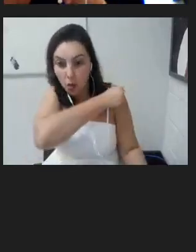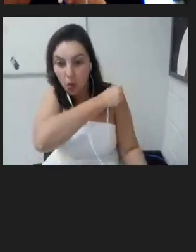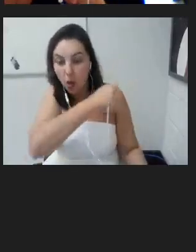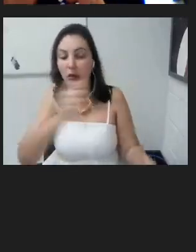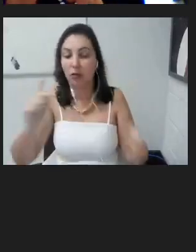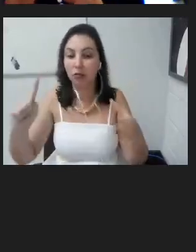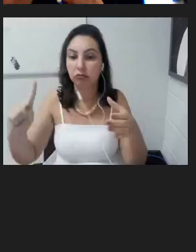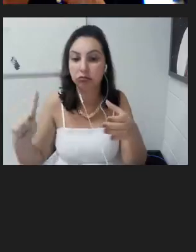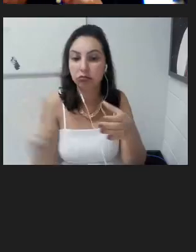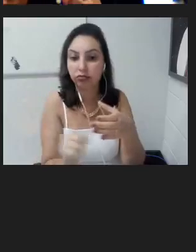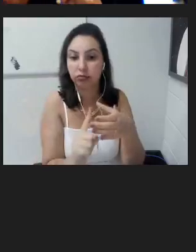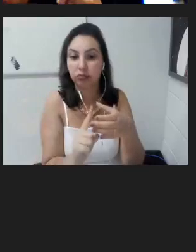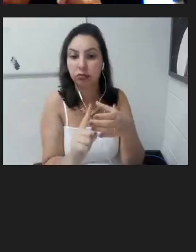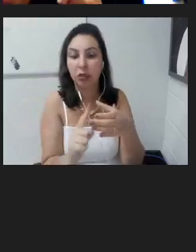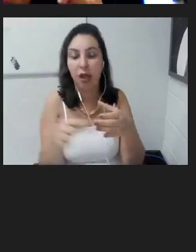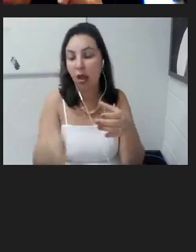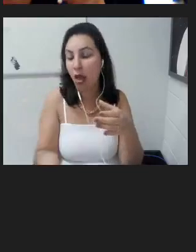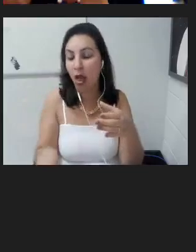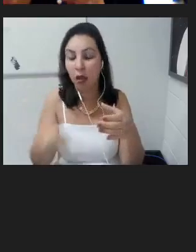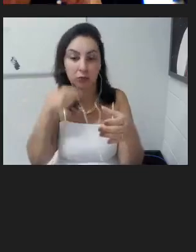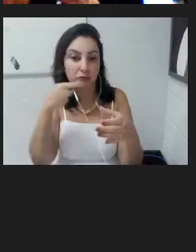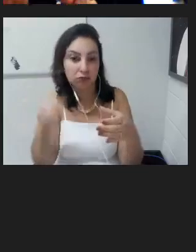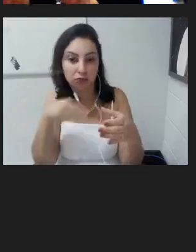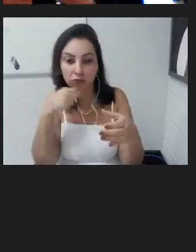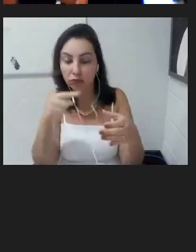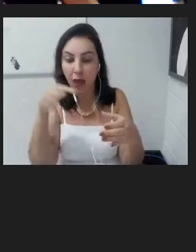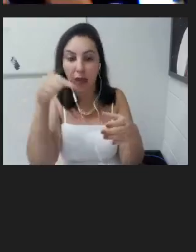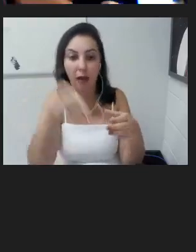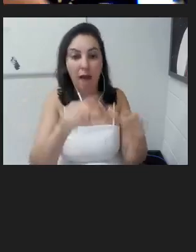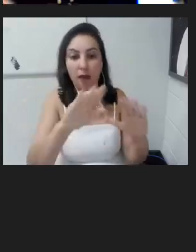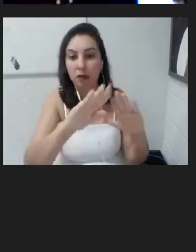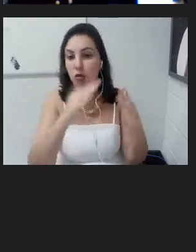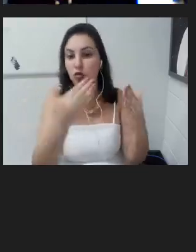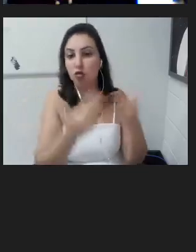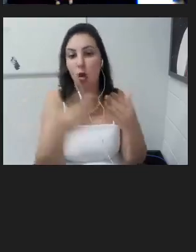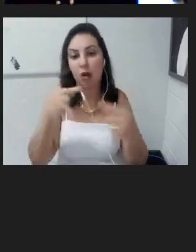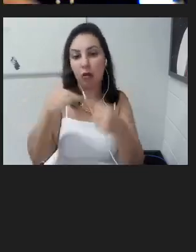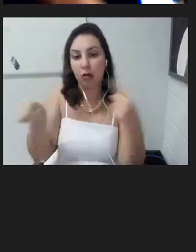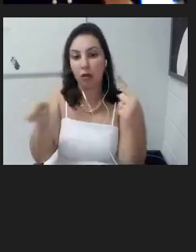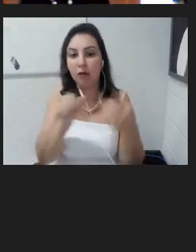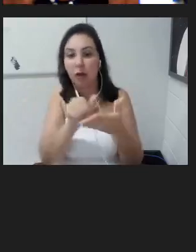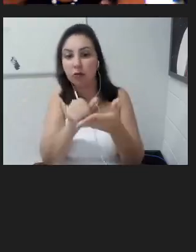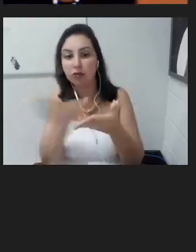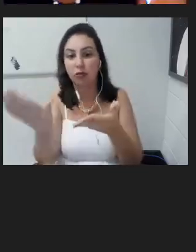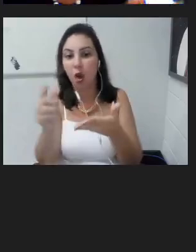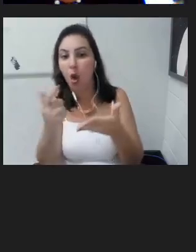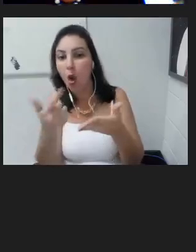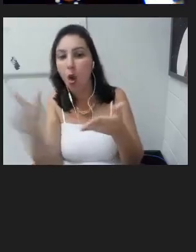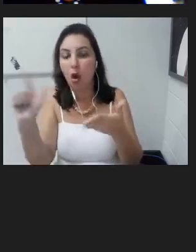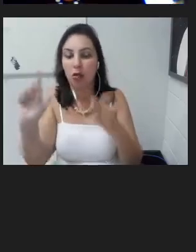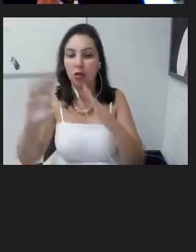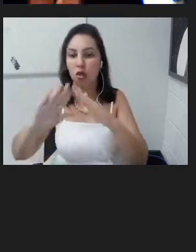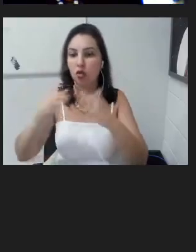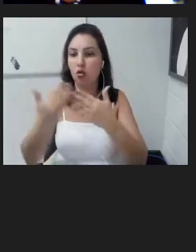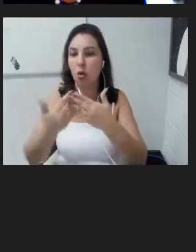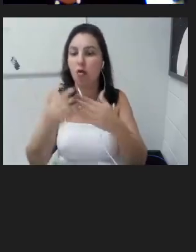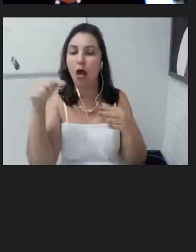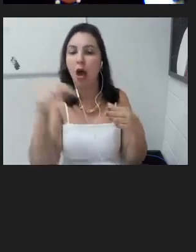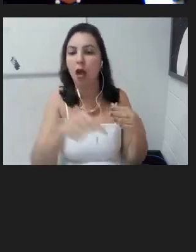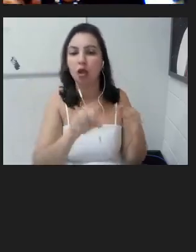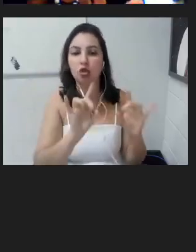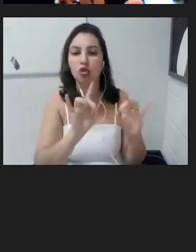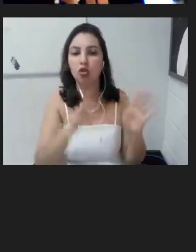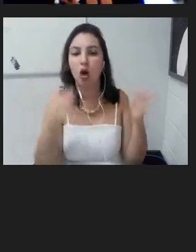não têm condições de frequentar essa escola, a gente manda para uma outra escola e aqui nós vamos ficar só com os que